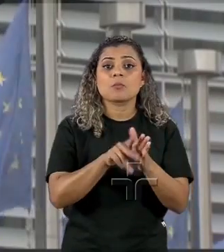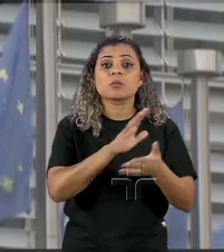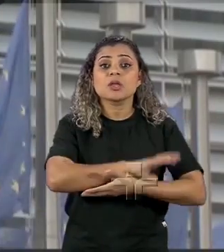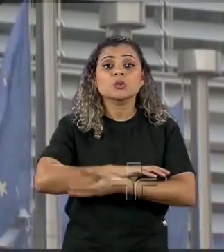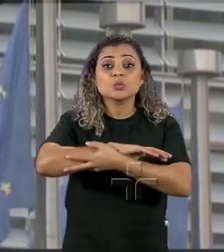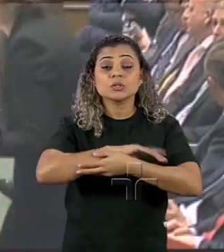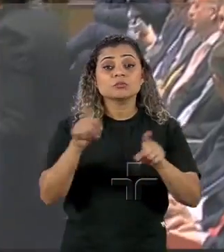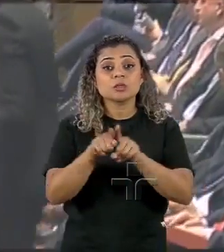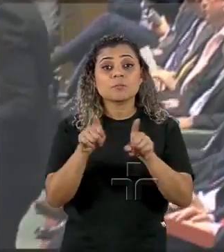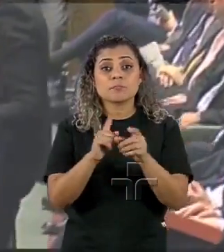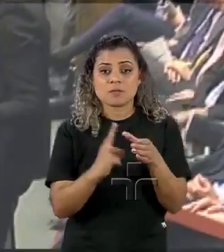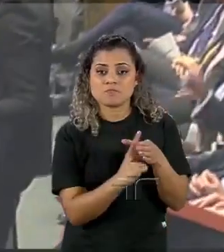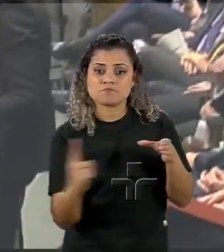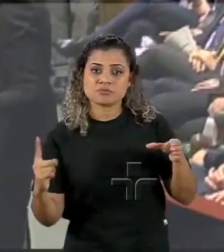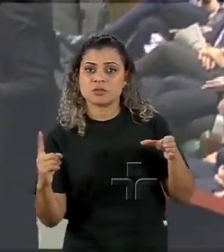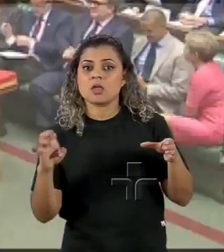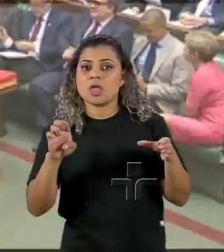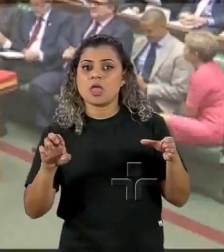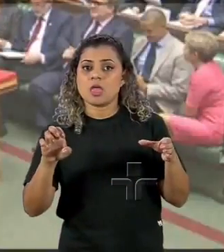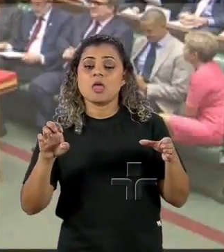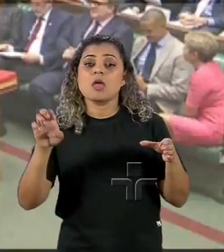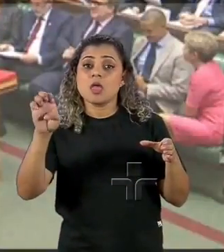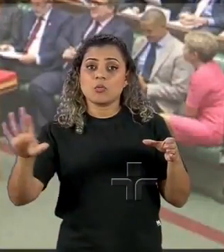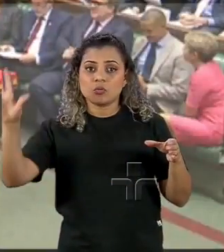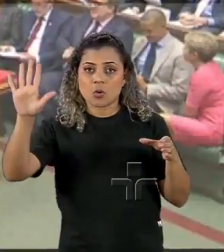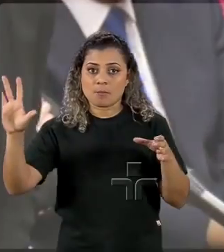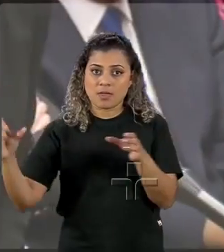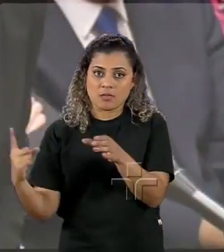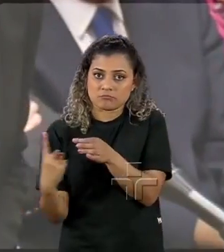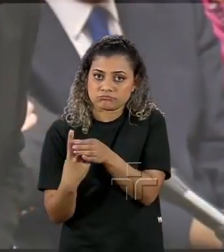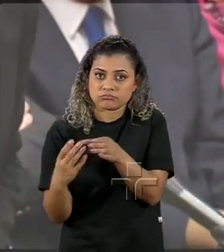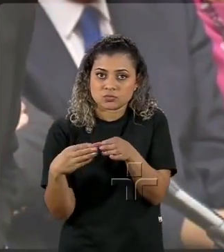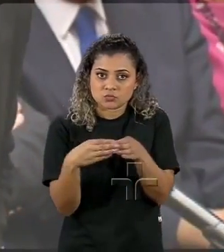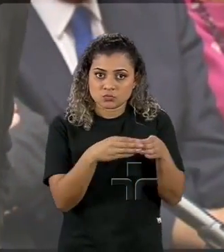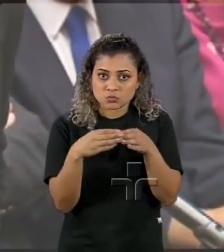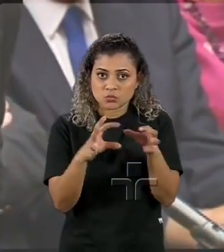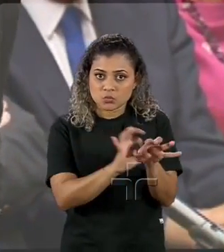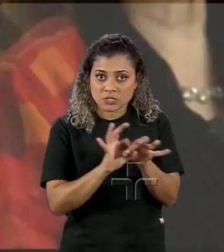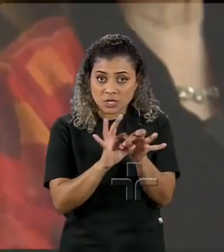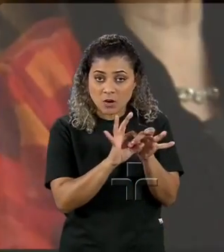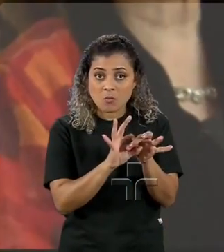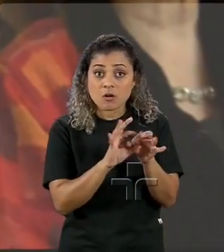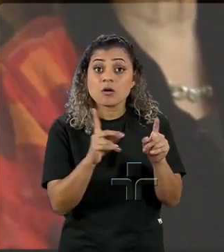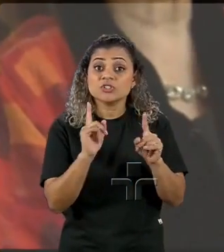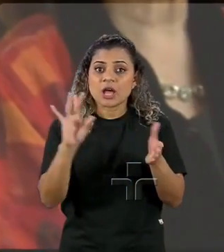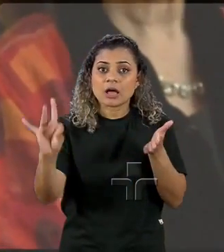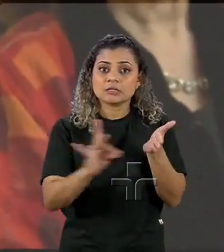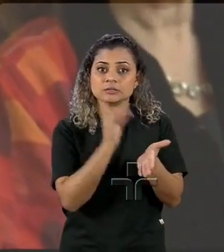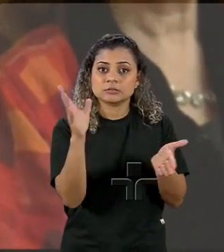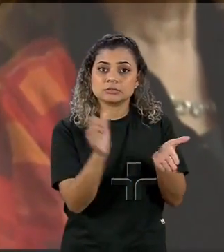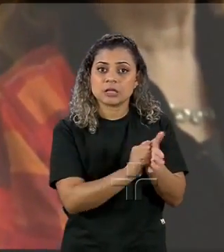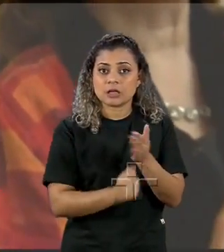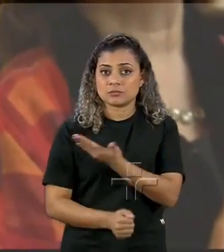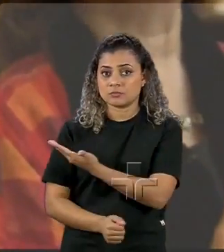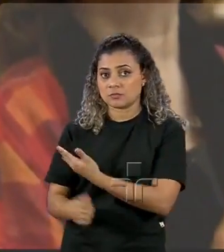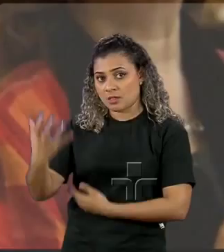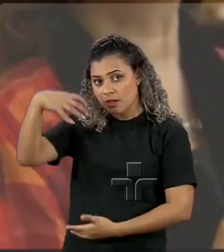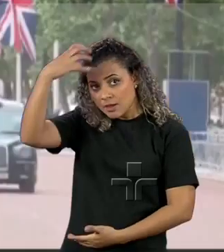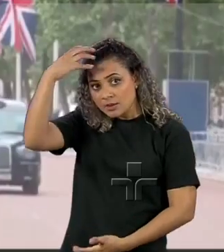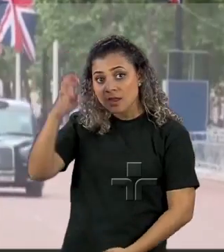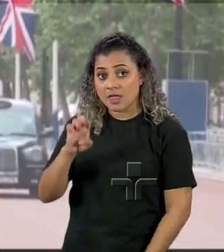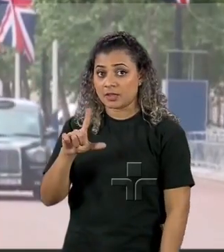União Europeia. O texto, aprovado na semana passada pelo Parlamento Britânico, foi assinado pela Rainha Elizabeth